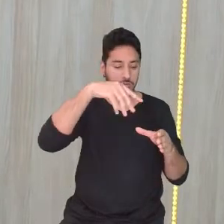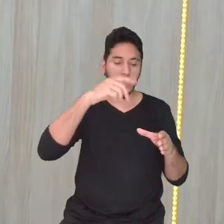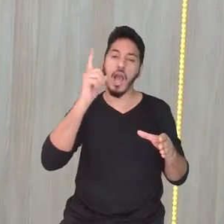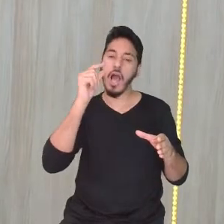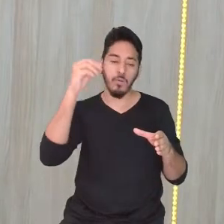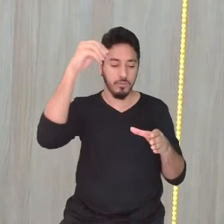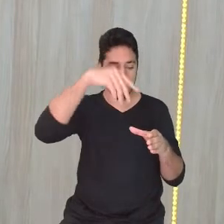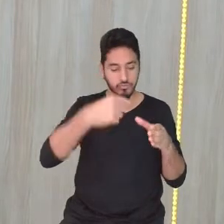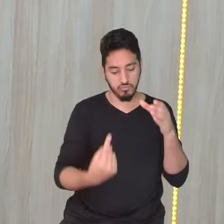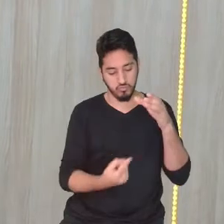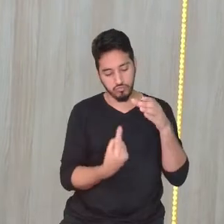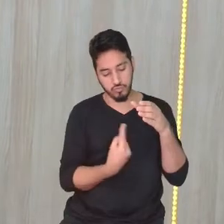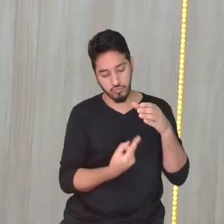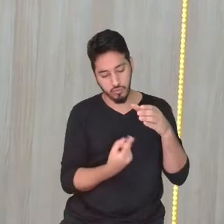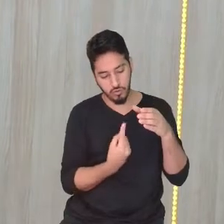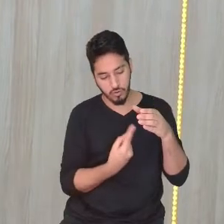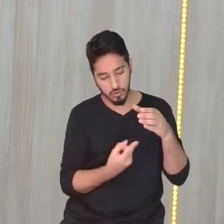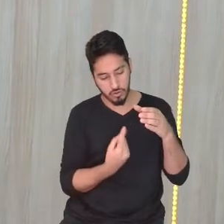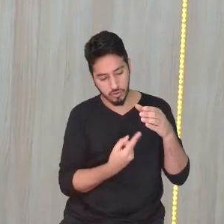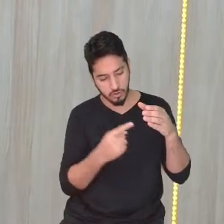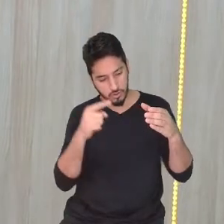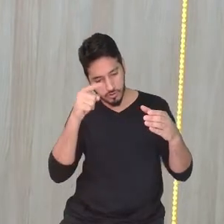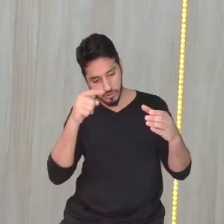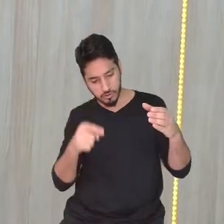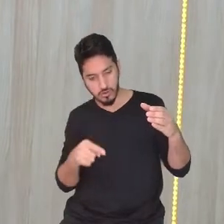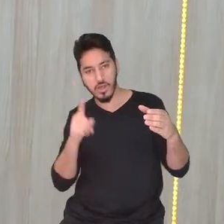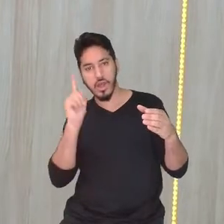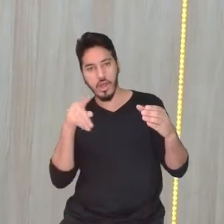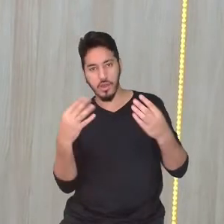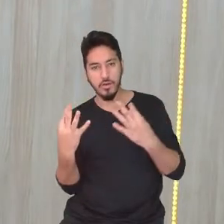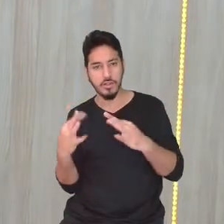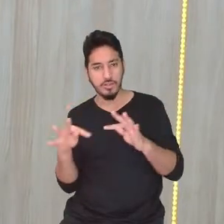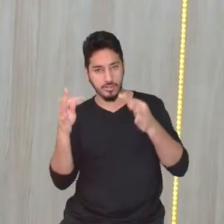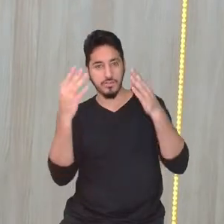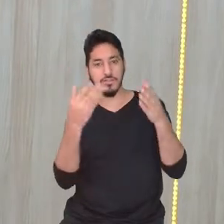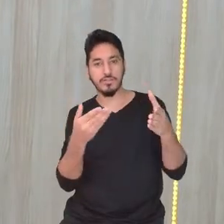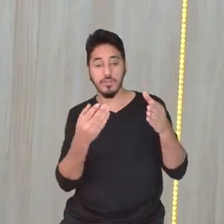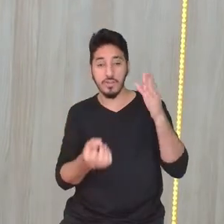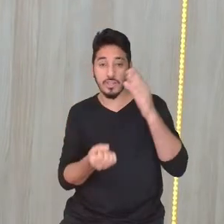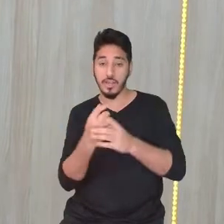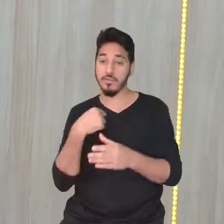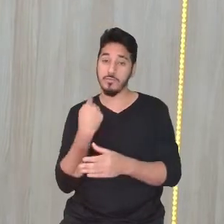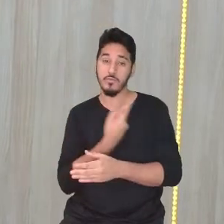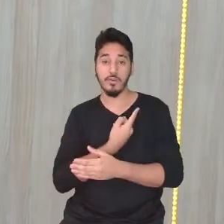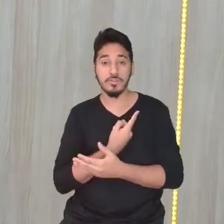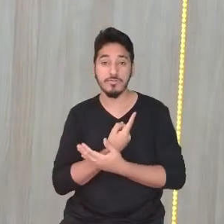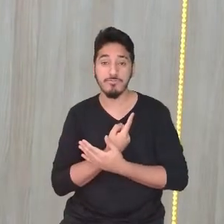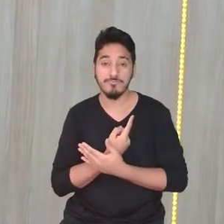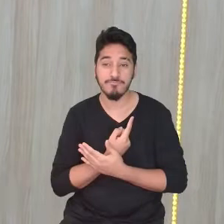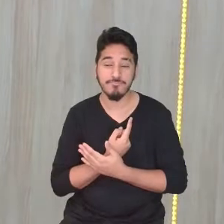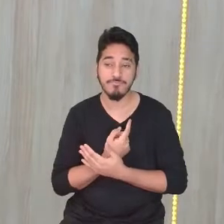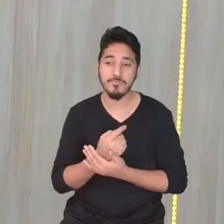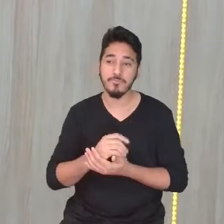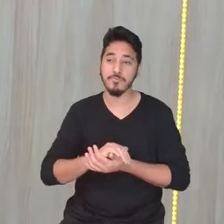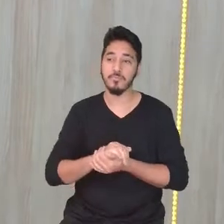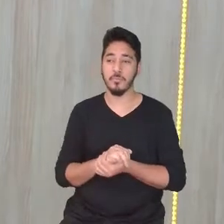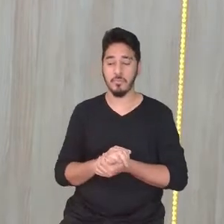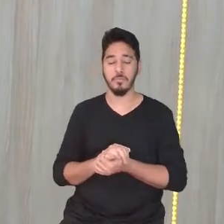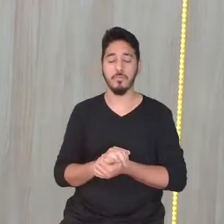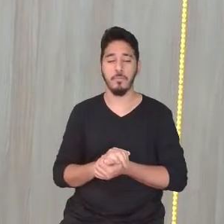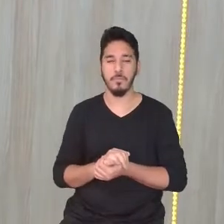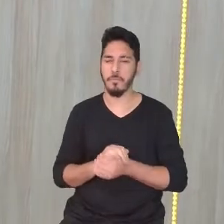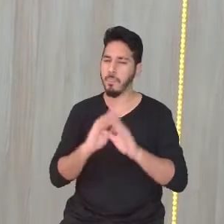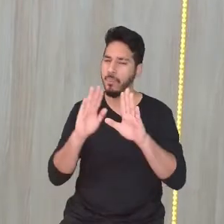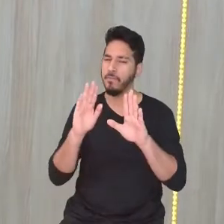liquidificador. O liquidificador ele é uma tecnologia, ele foi criada por nós, por seres humanos, né? Então,